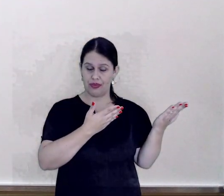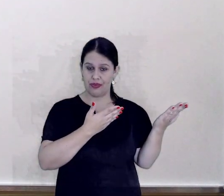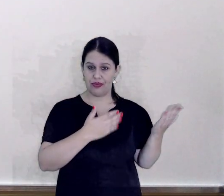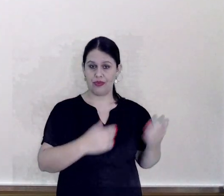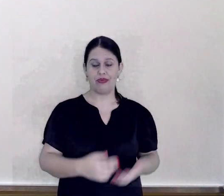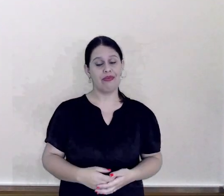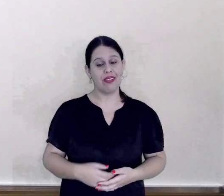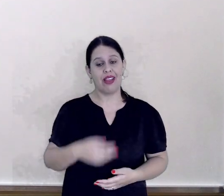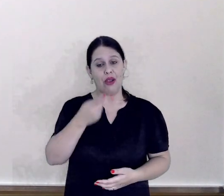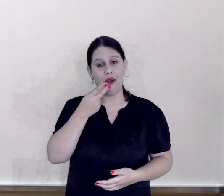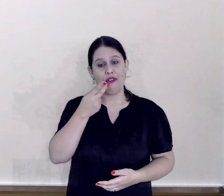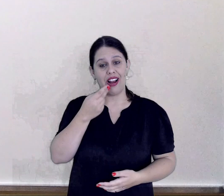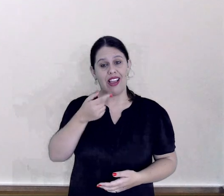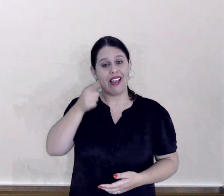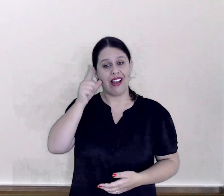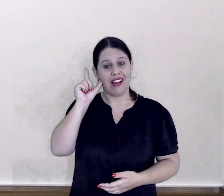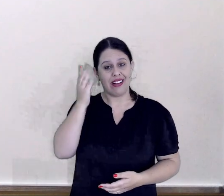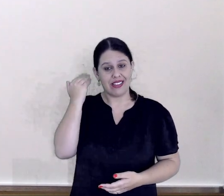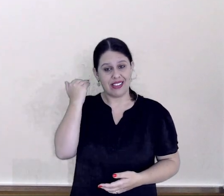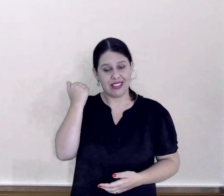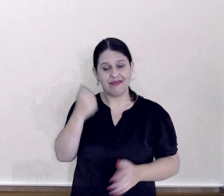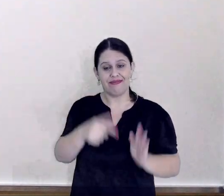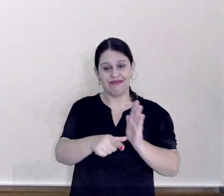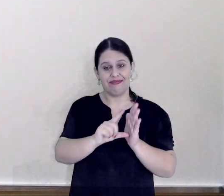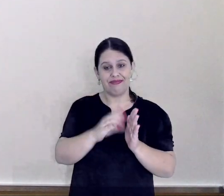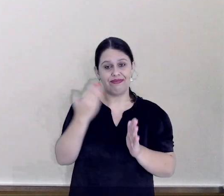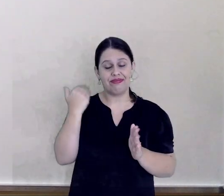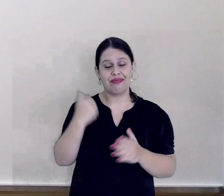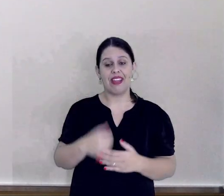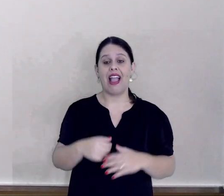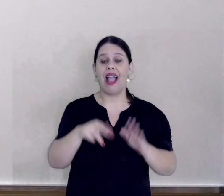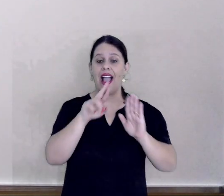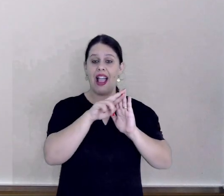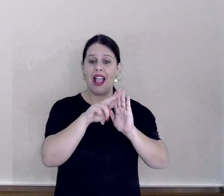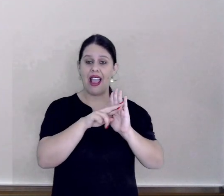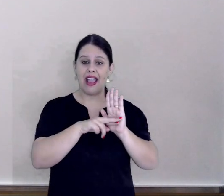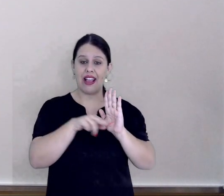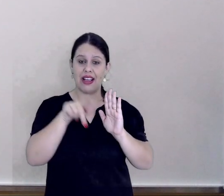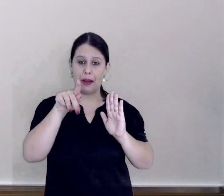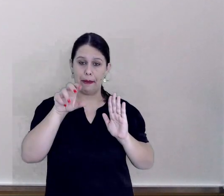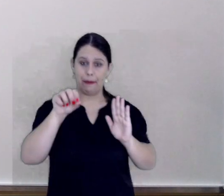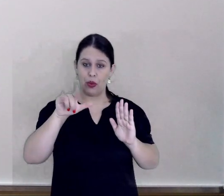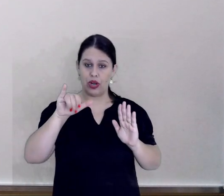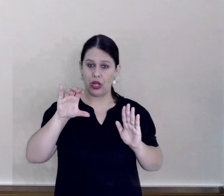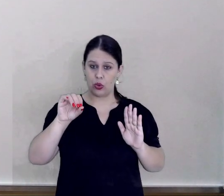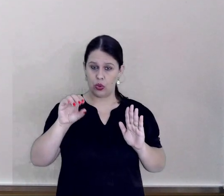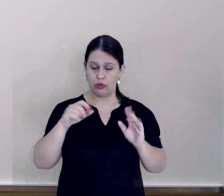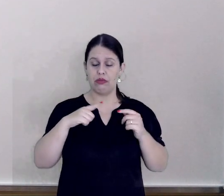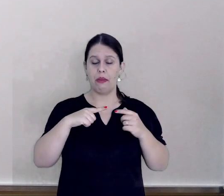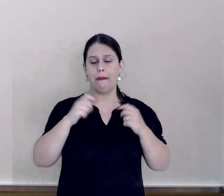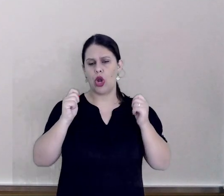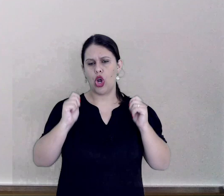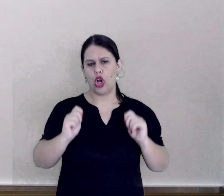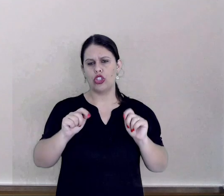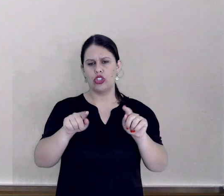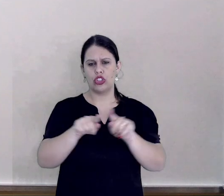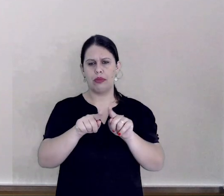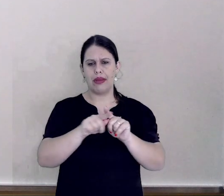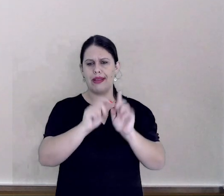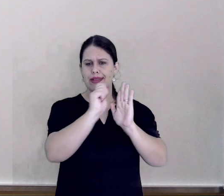Como eu disse anteriormente, a regra do polígono pode ser então